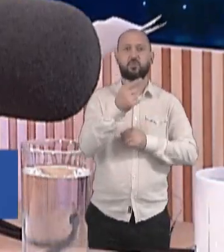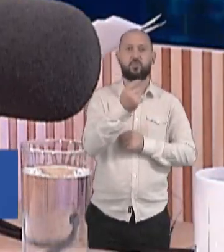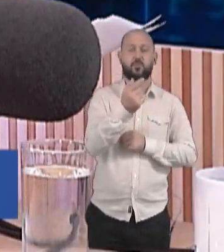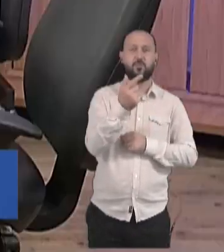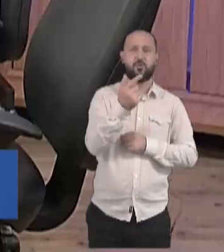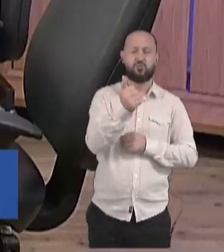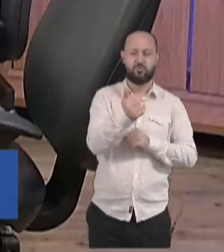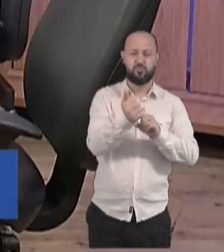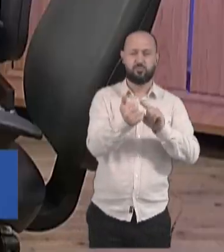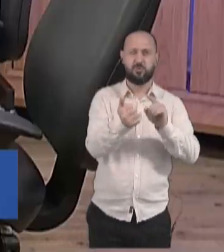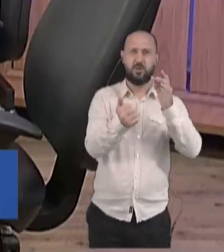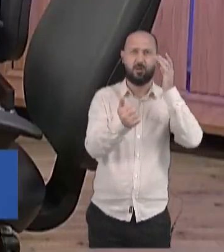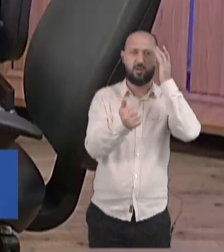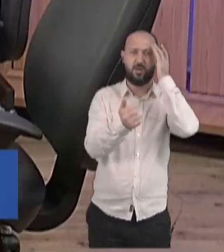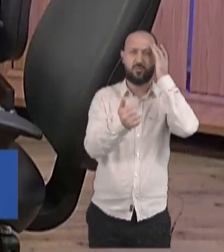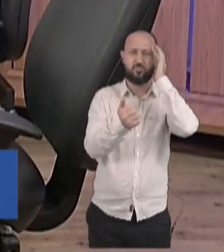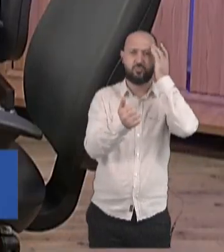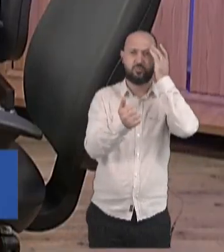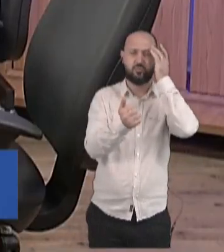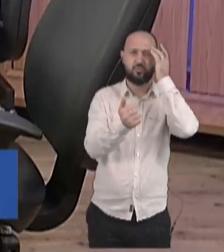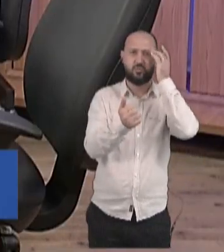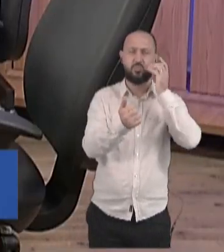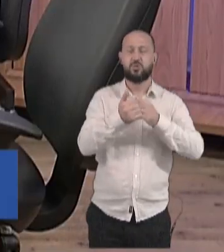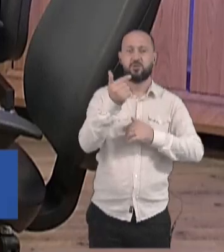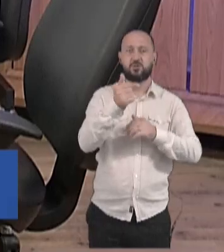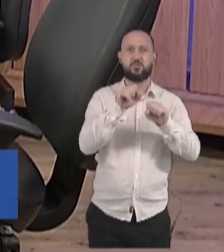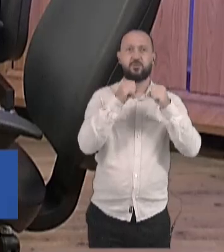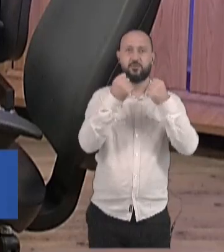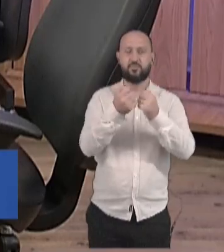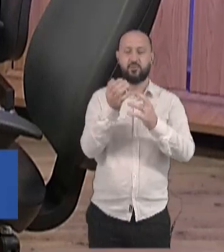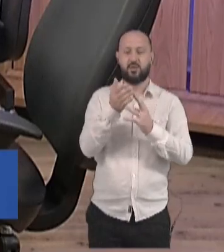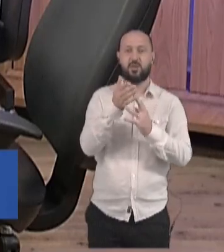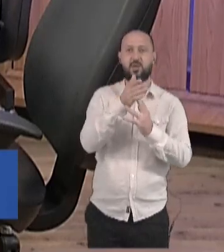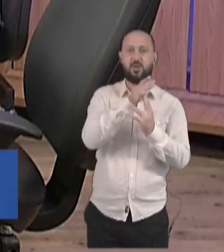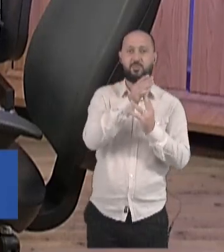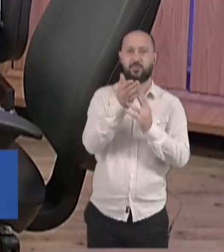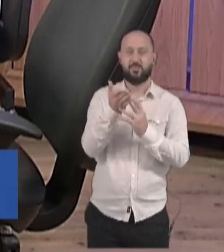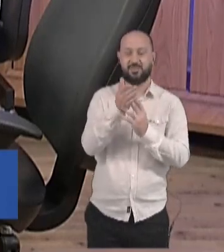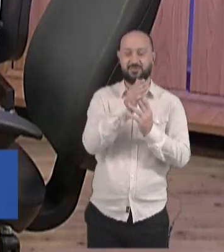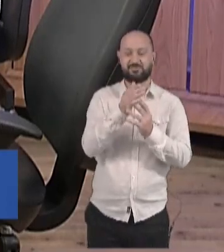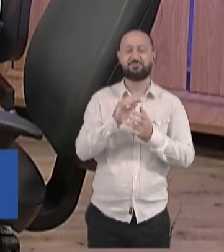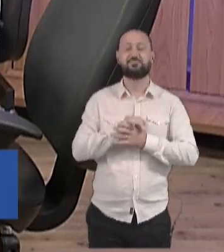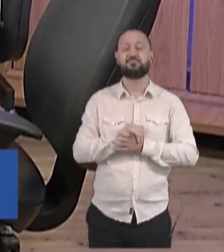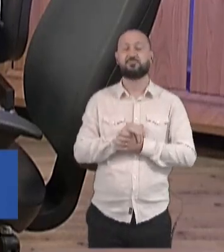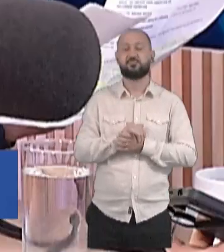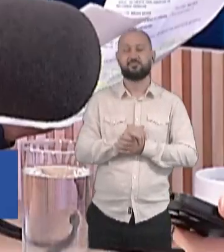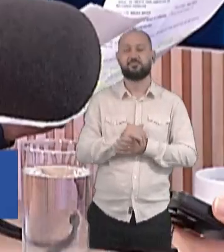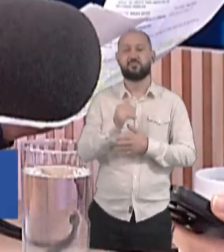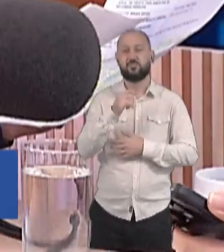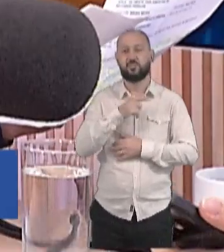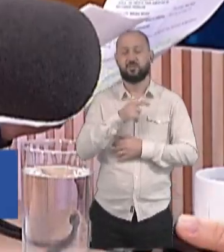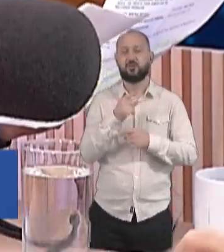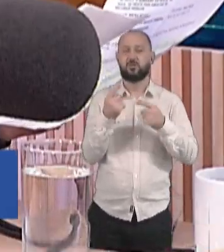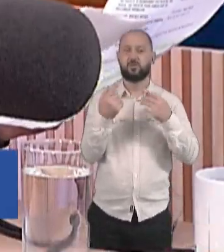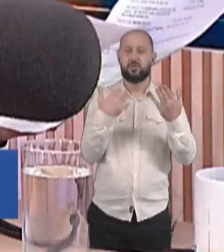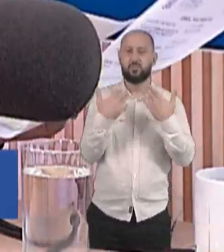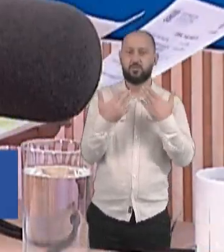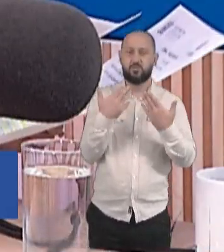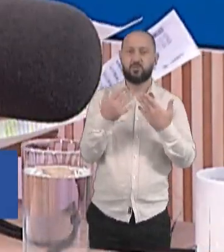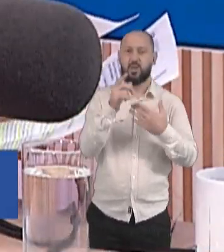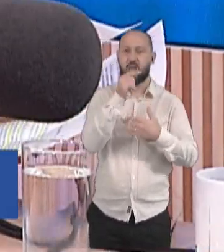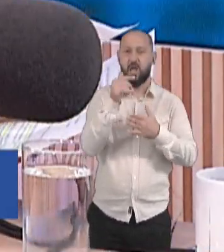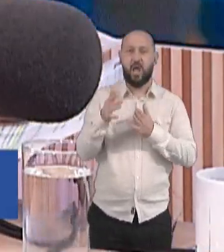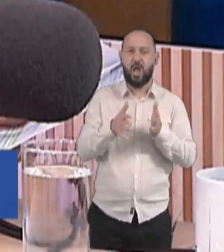2021, salvo engano, o segundo seminário foi de maneira híbrida, né? Isso. Aí nós tivemos a discussão dos